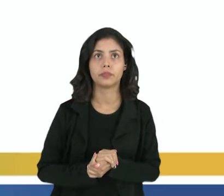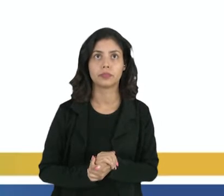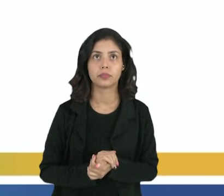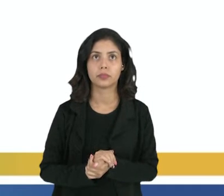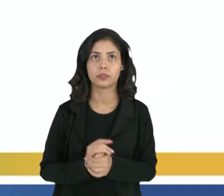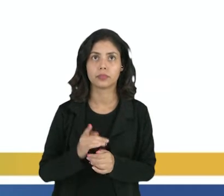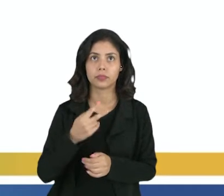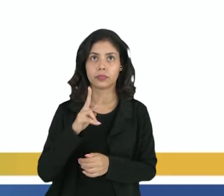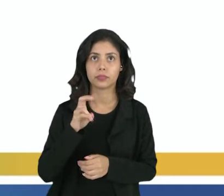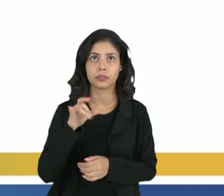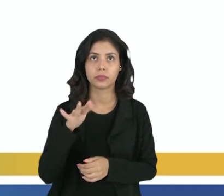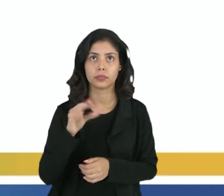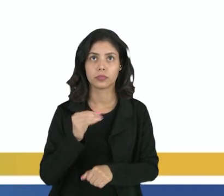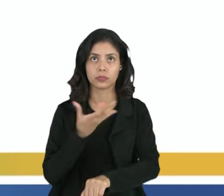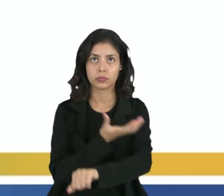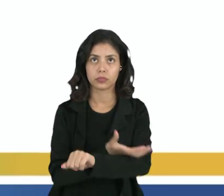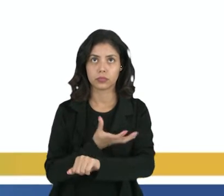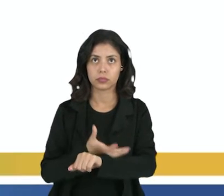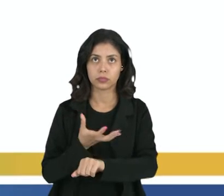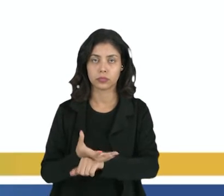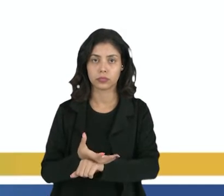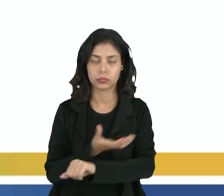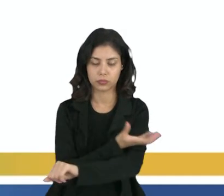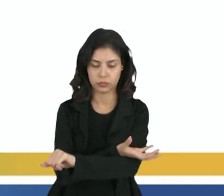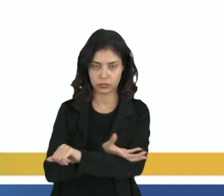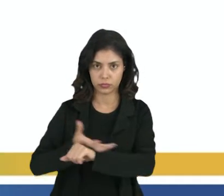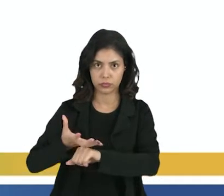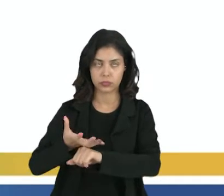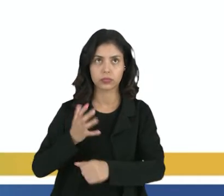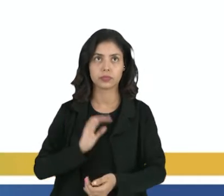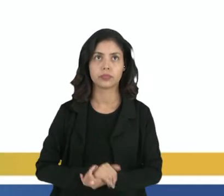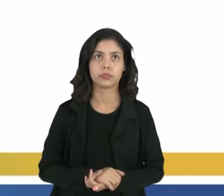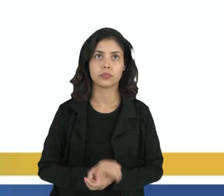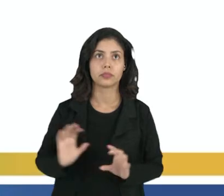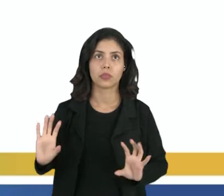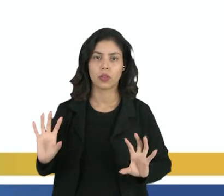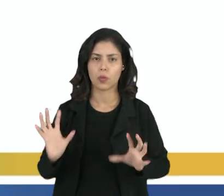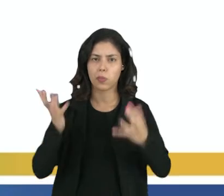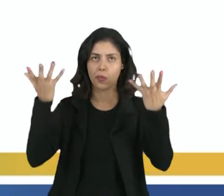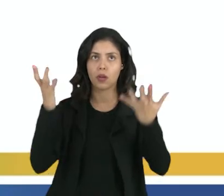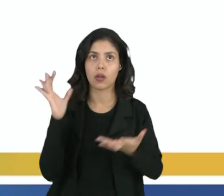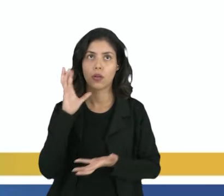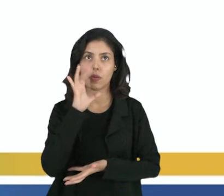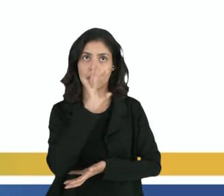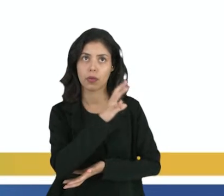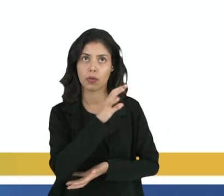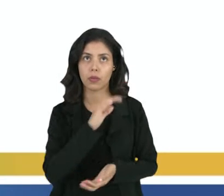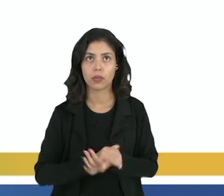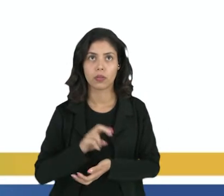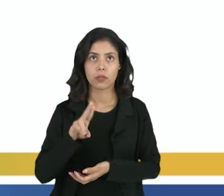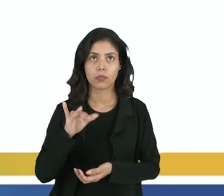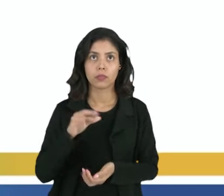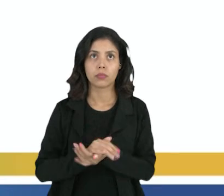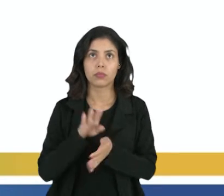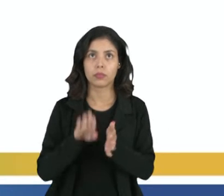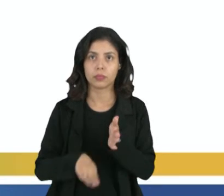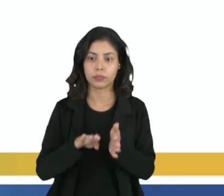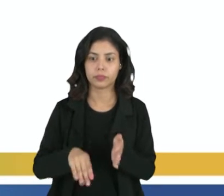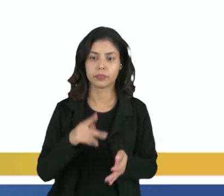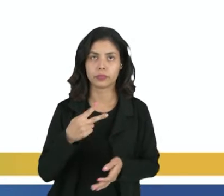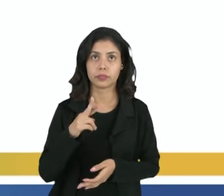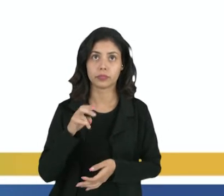seco, elevada precipitação, vegetação rasteira. Letra B, clima quente e úmido,